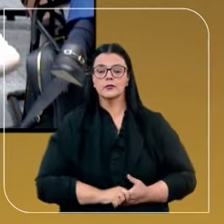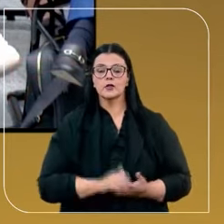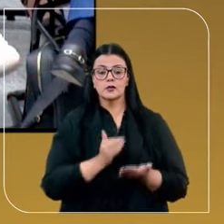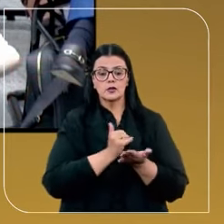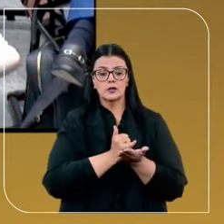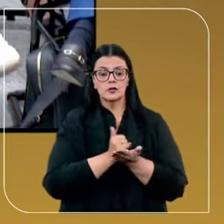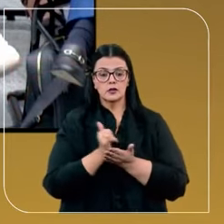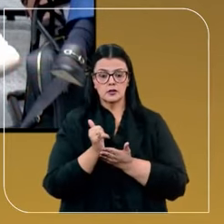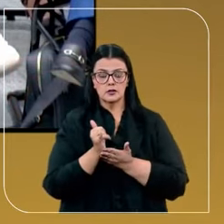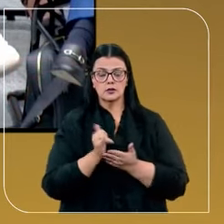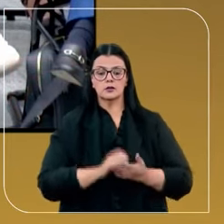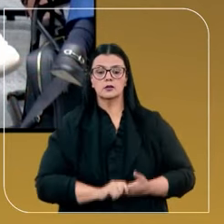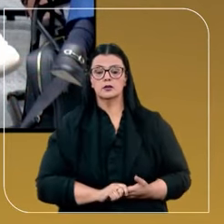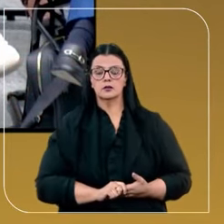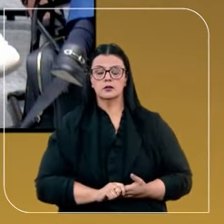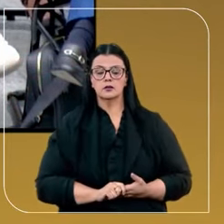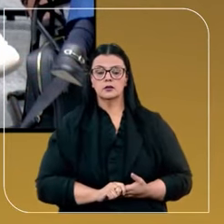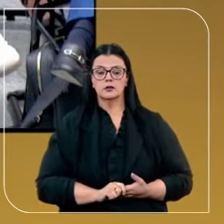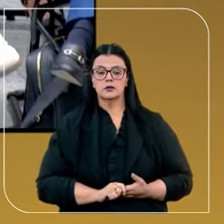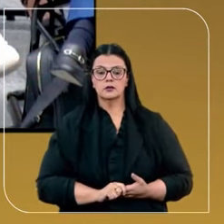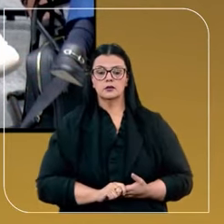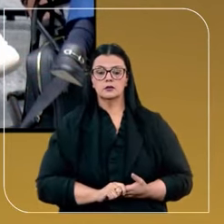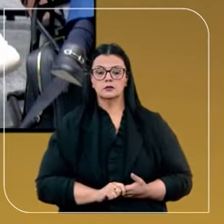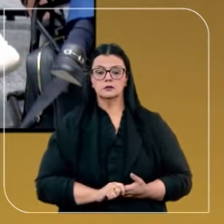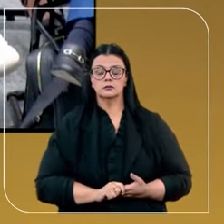inicialmente saudar